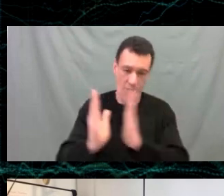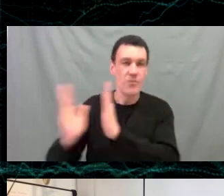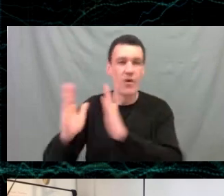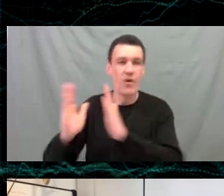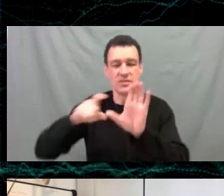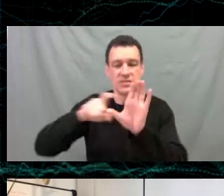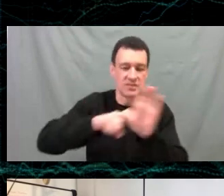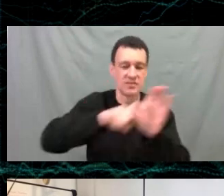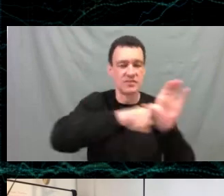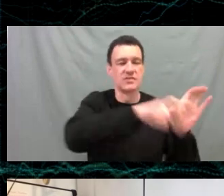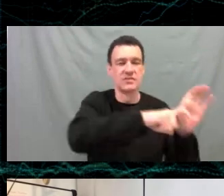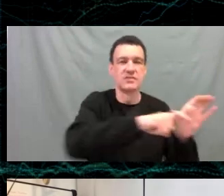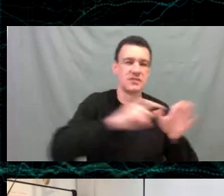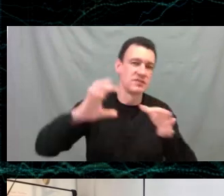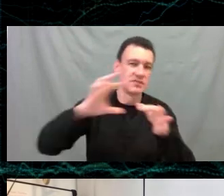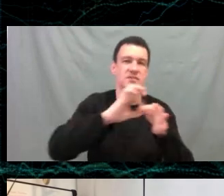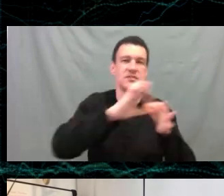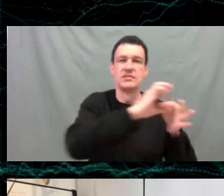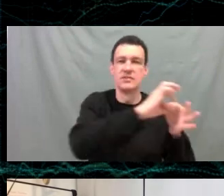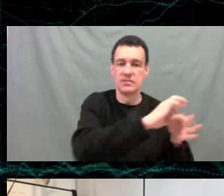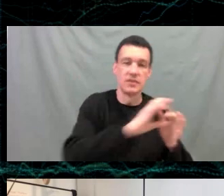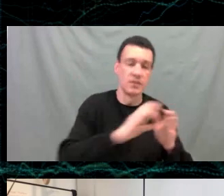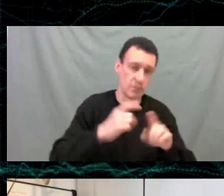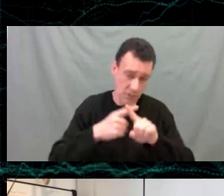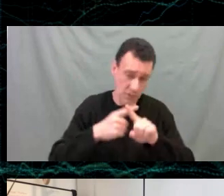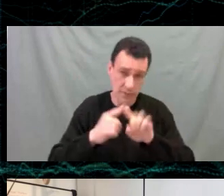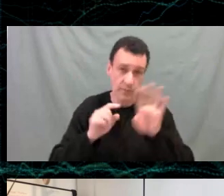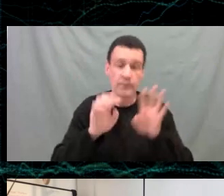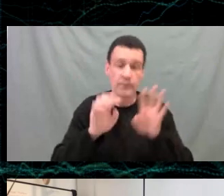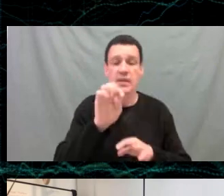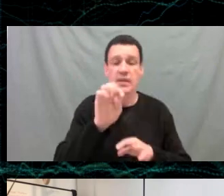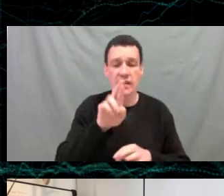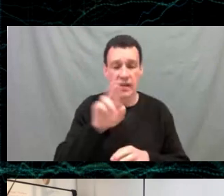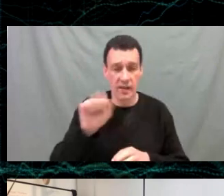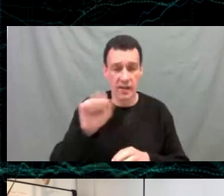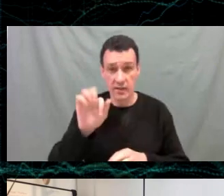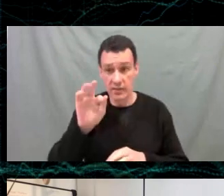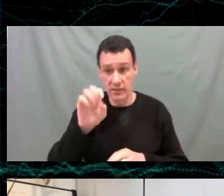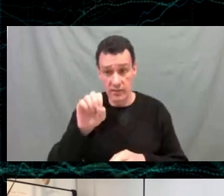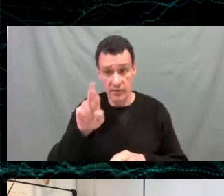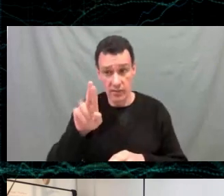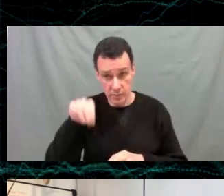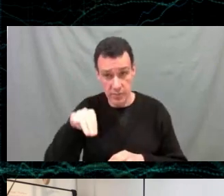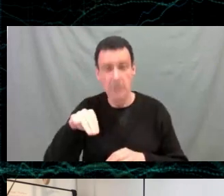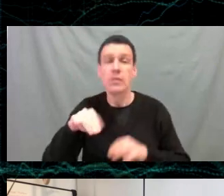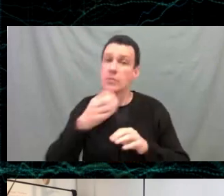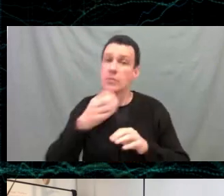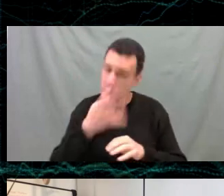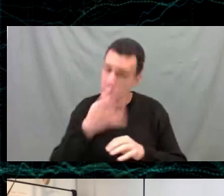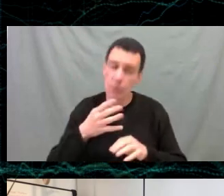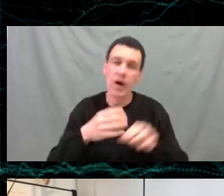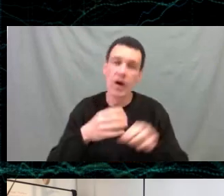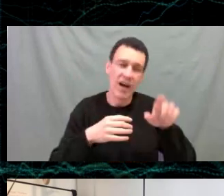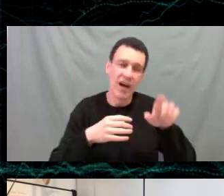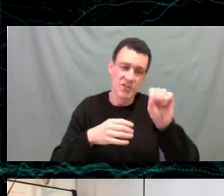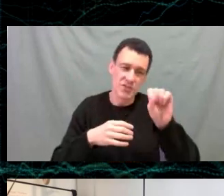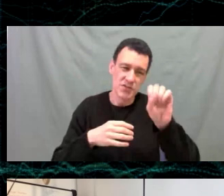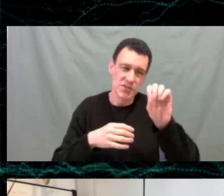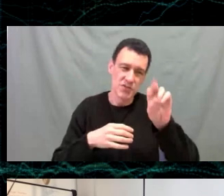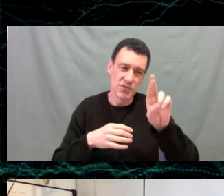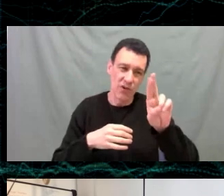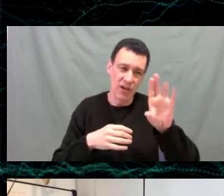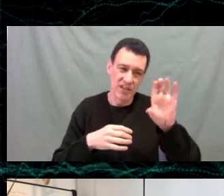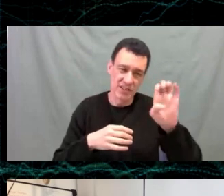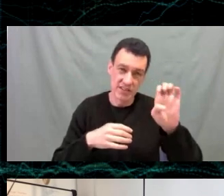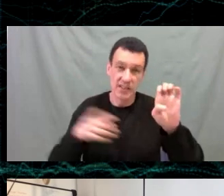já faz um ótimo trabalho em lidar com as dependências do resource, Porém, às vezes dá alguns paus. Você não consegue também